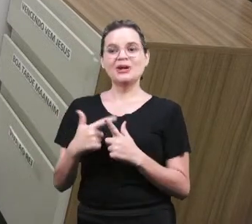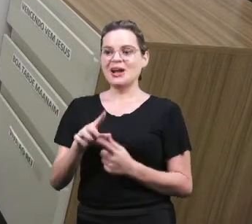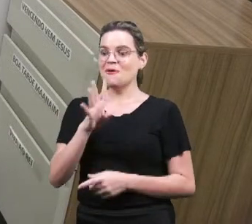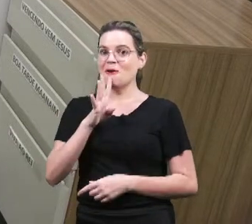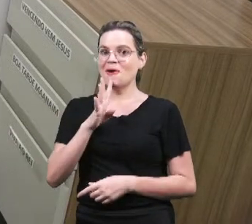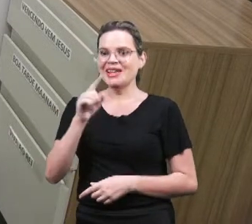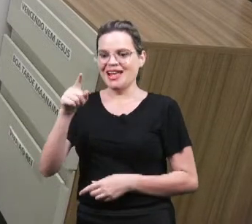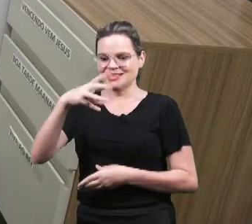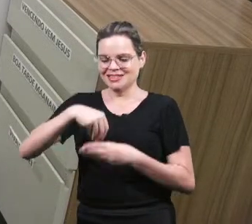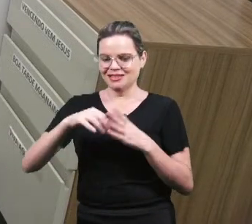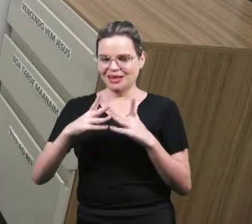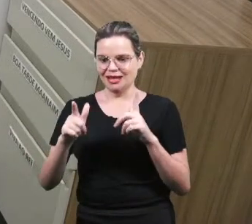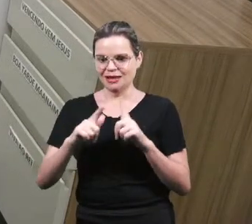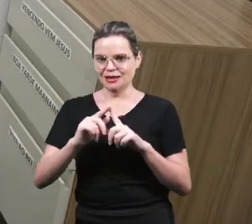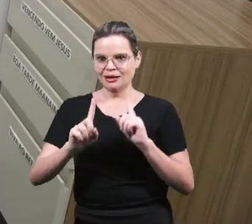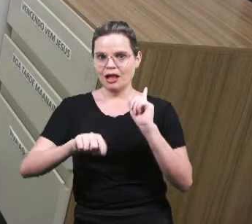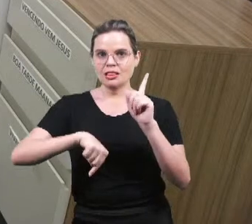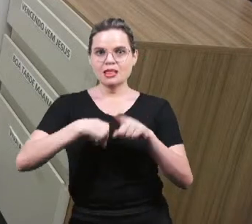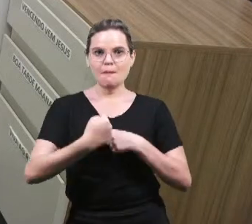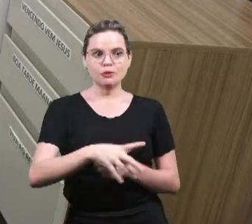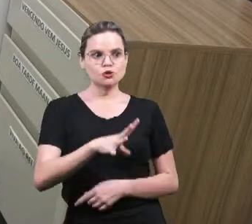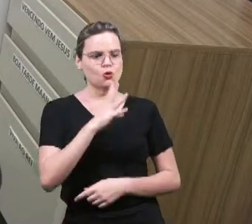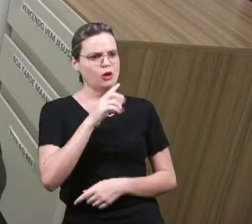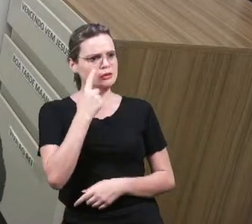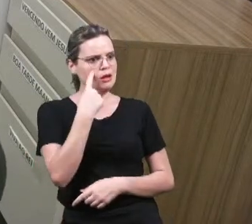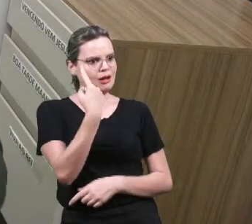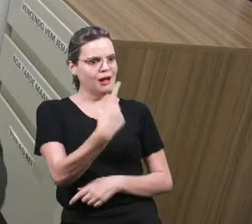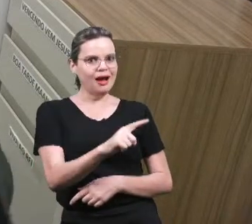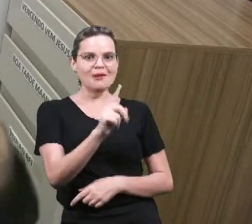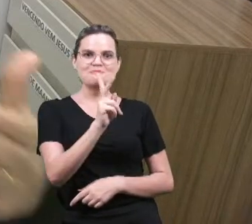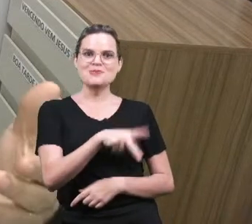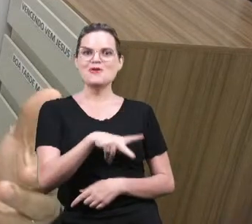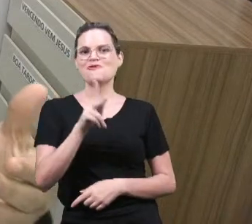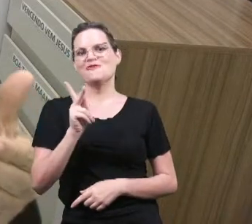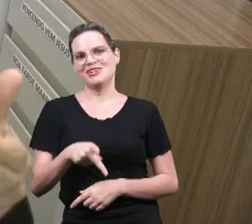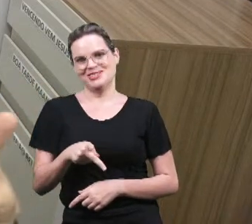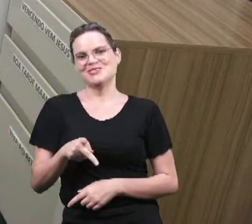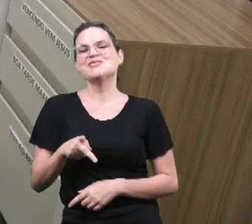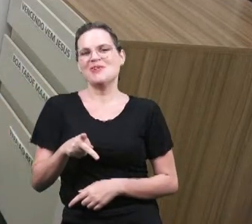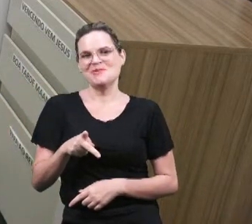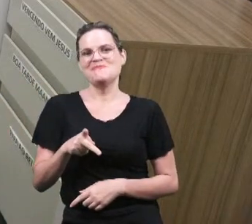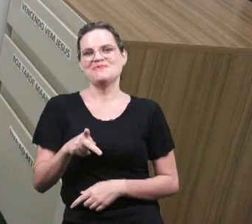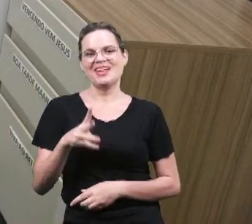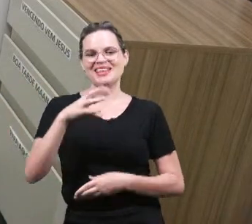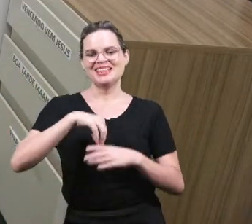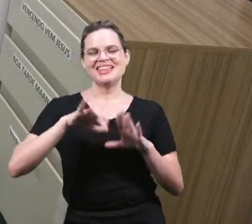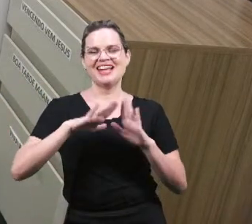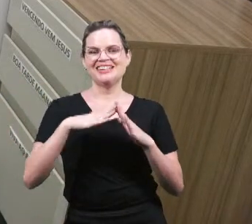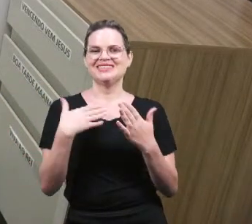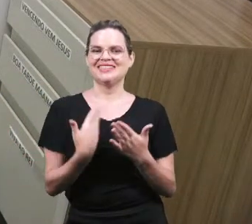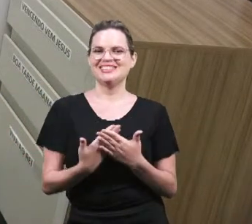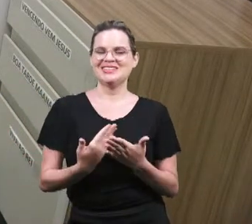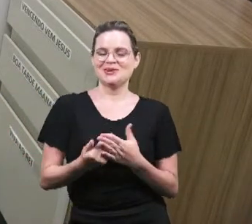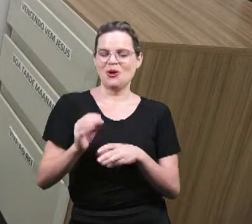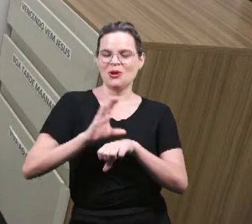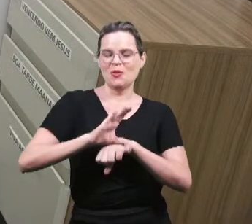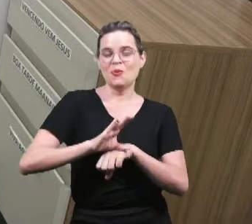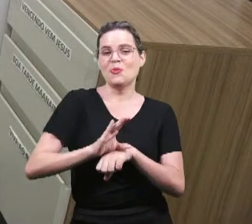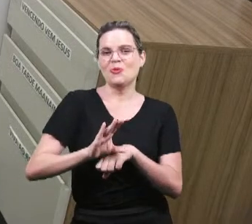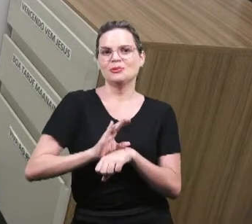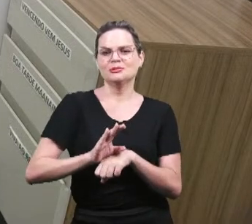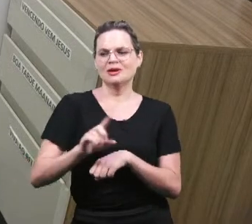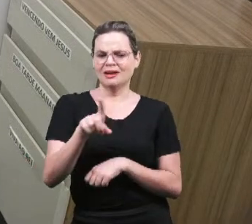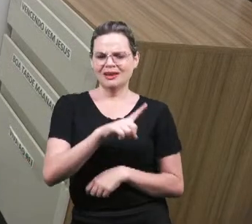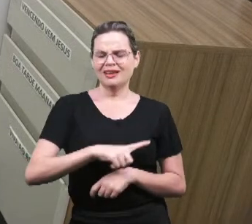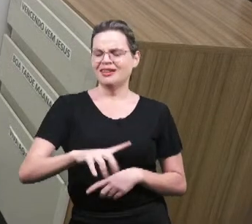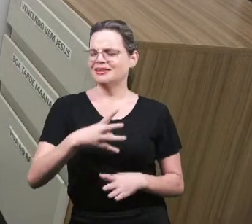Serlon na igreja e conhece o pastor Serlon, o professor Serlon, lá na escola, lá no curso. E eles